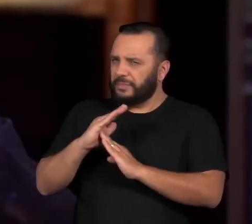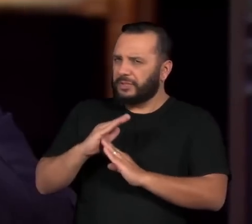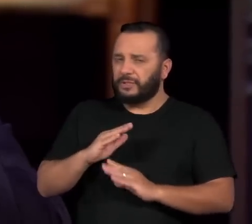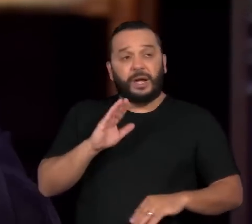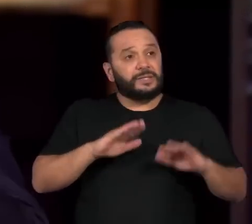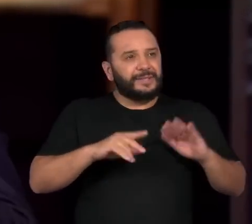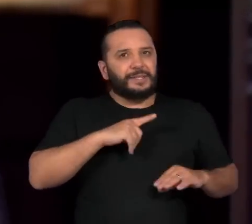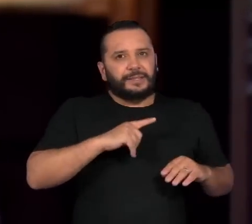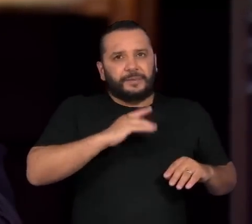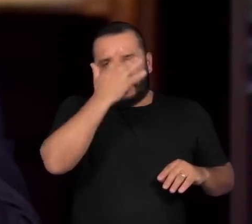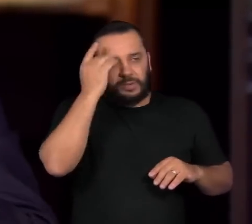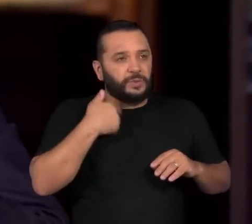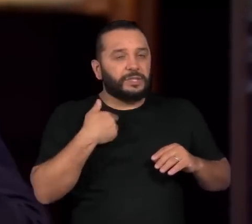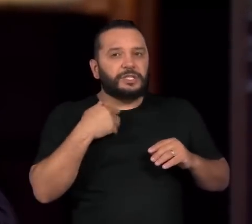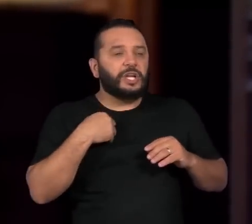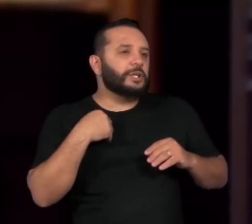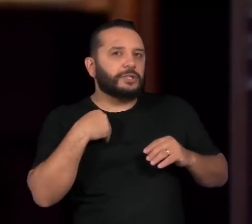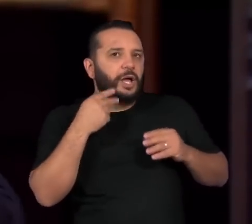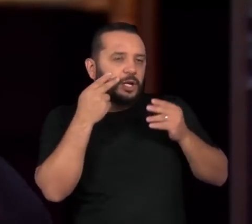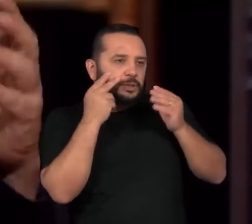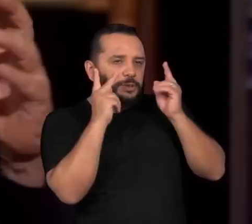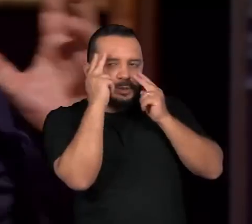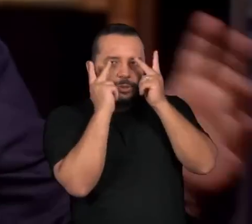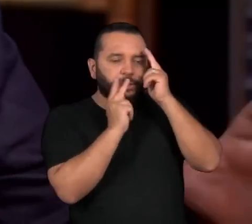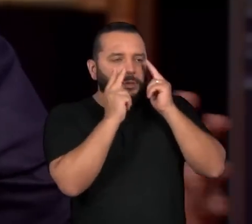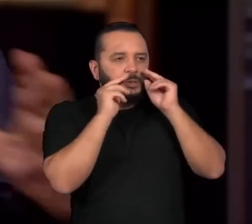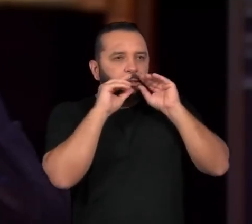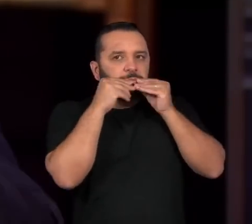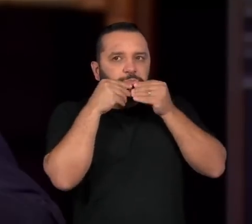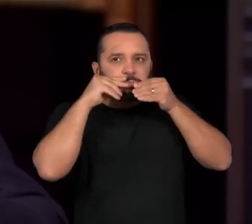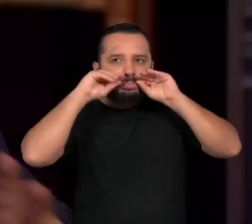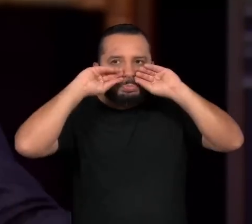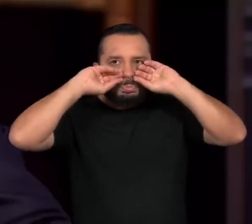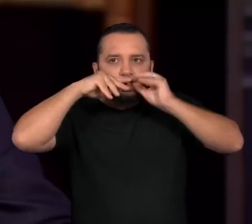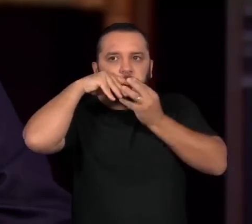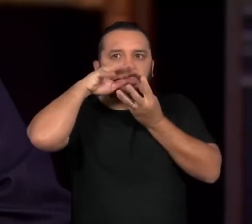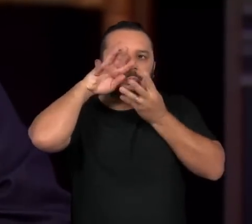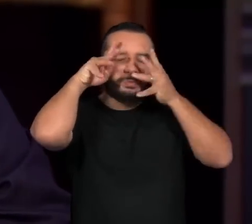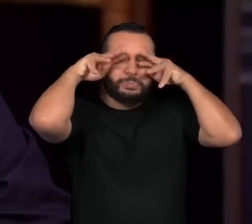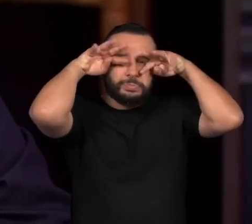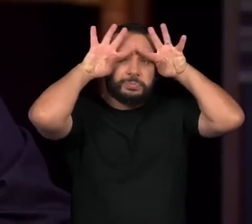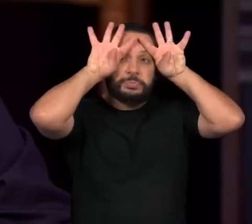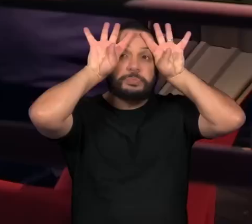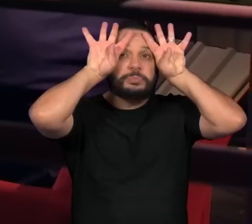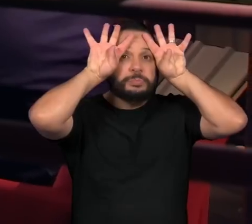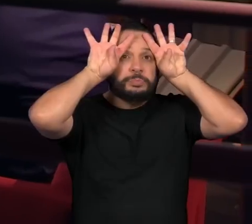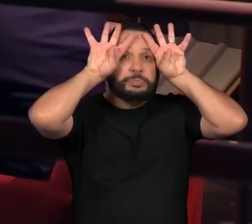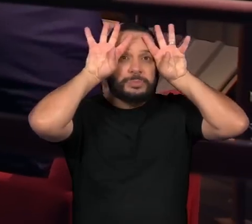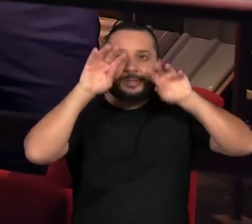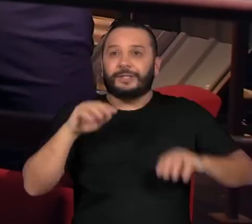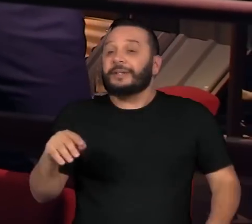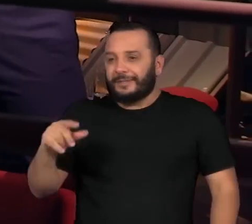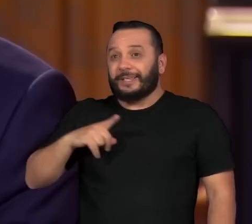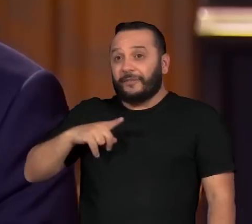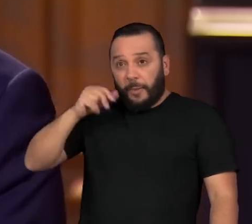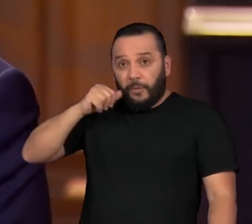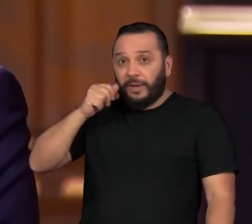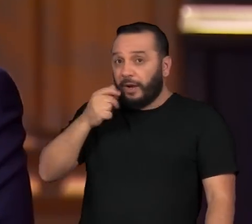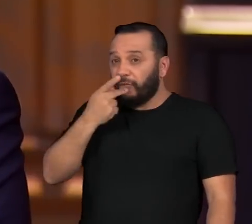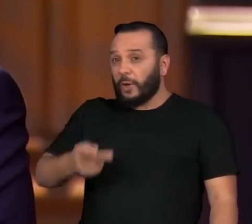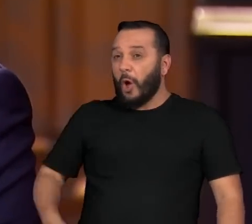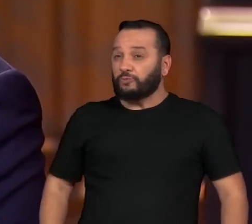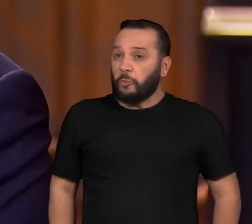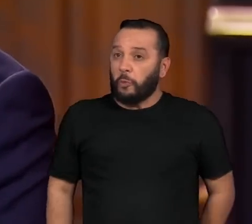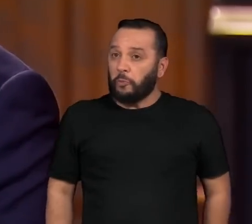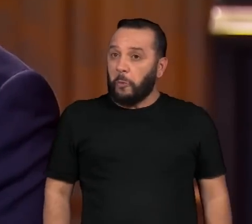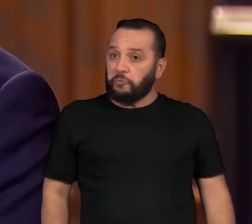né, vou fazer só uma puxadinha aqui, aí puxa para cá, puxa para lá, daqui a pouco... Esses dias chegou uma mulher para mim e